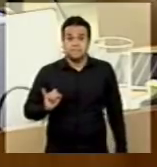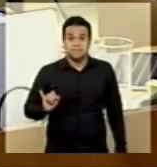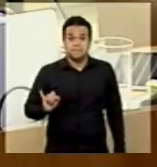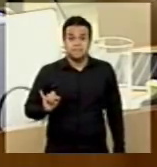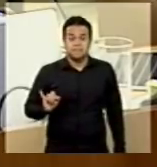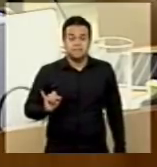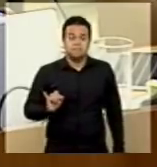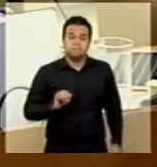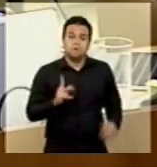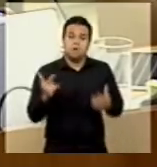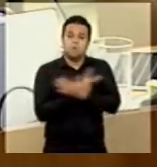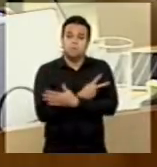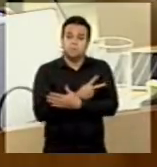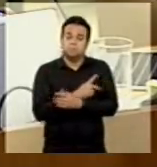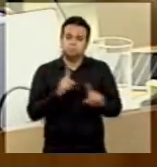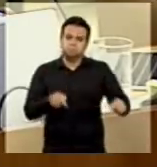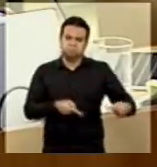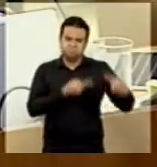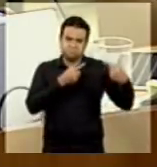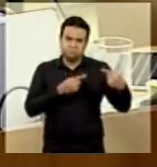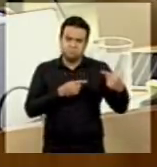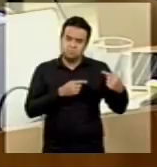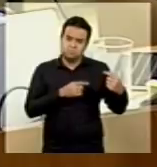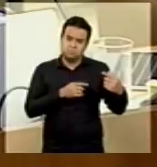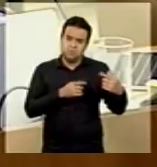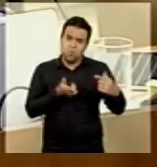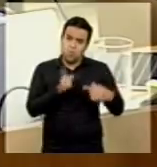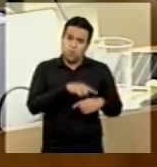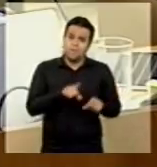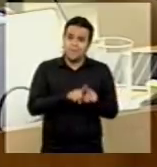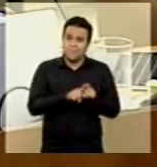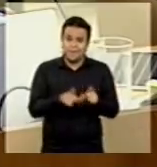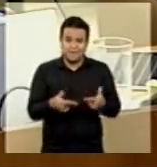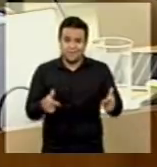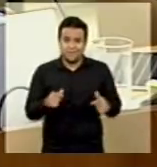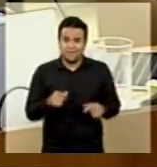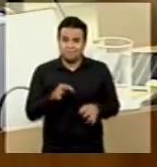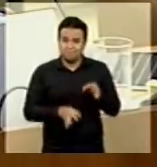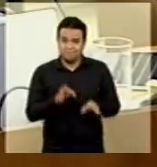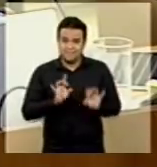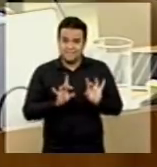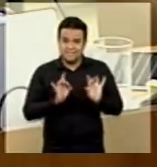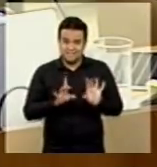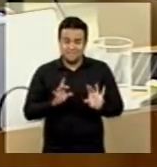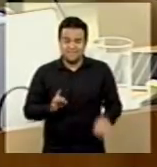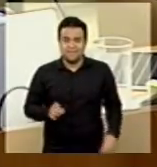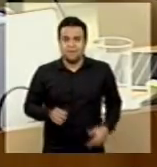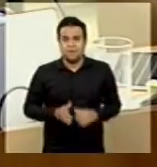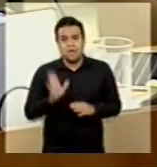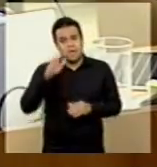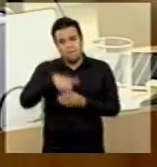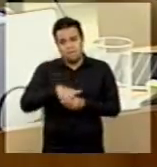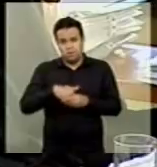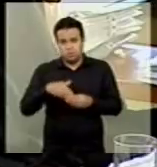uma desavença com o vizinho, também acho que não tem foro. Portanto, essa é a extensão do meu voto, ministro